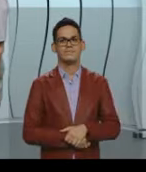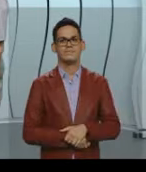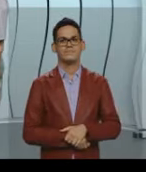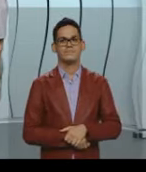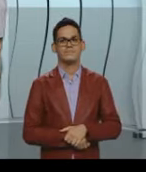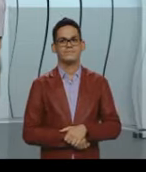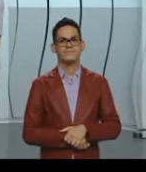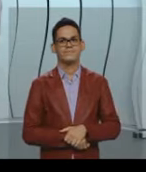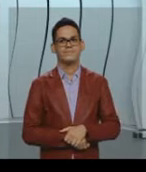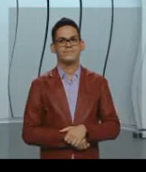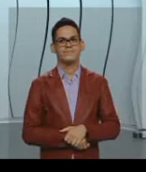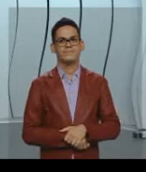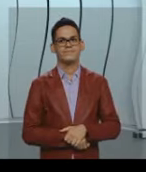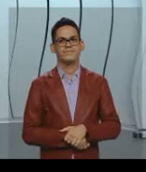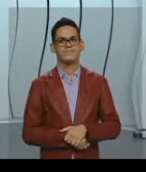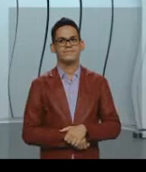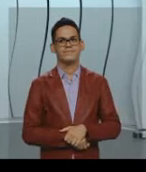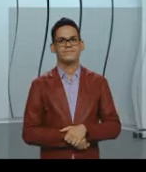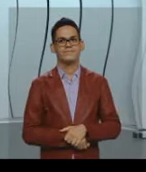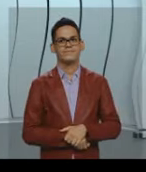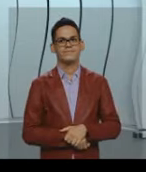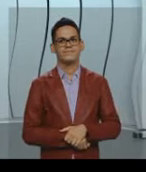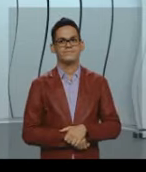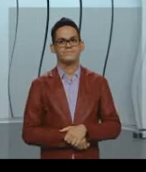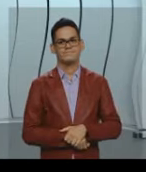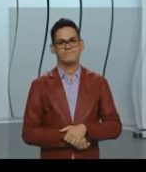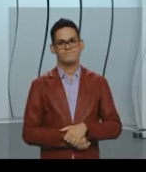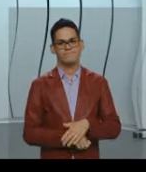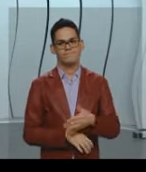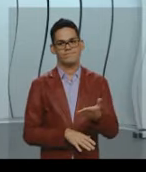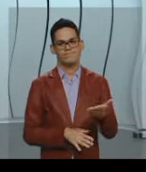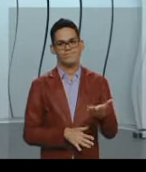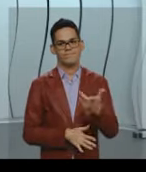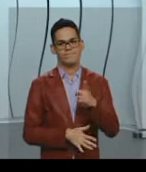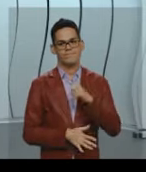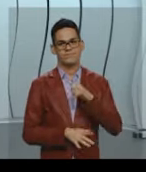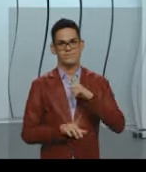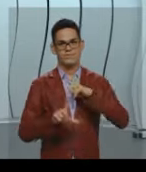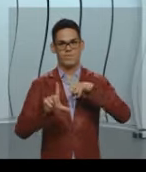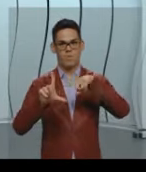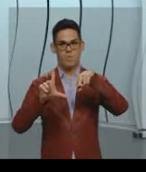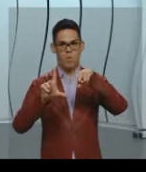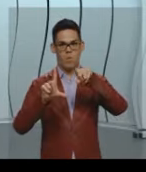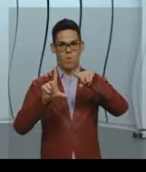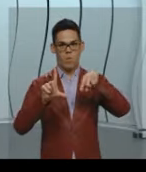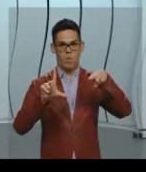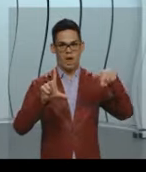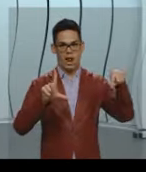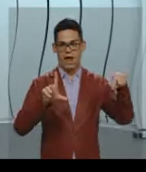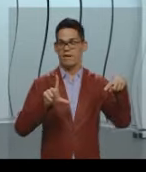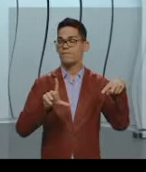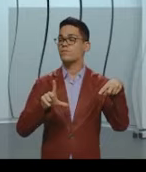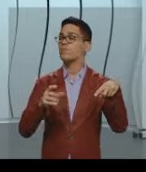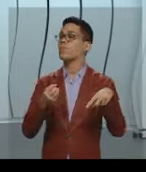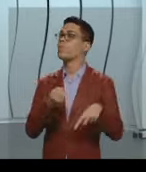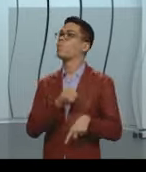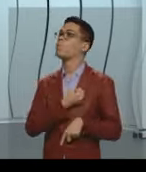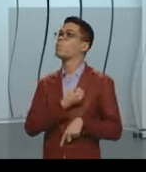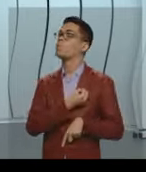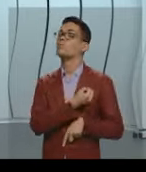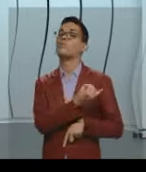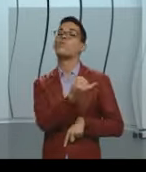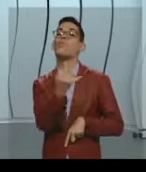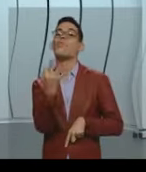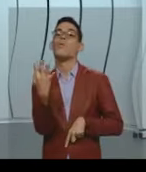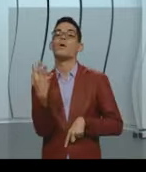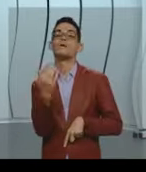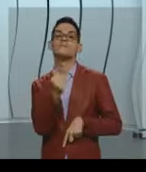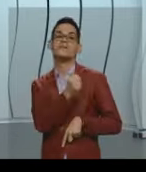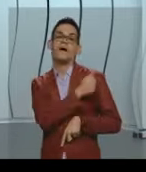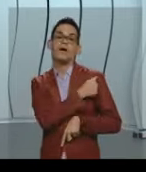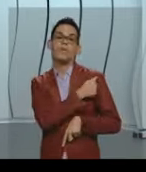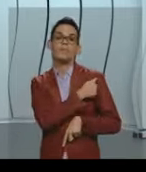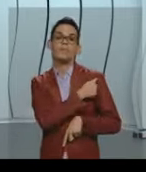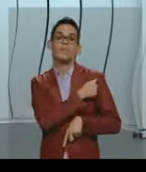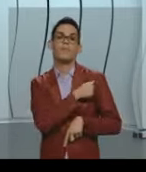agora. Então aí nós temos um gráfico, número de alunos por idade da turma terceiro